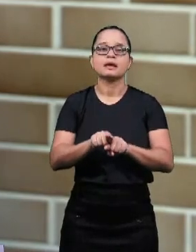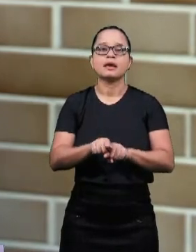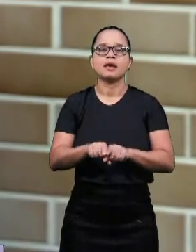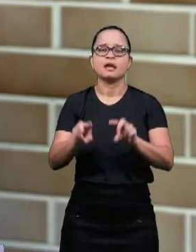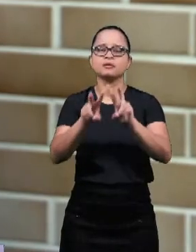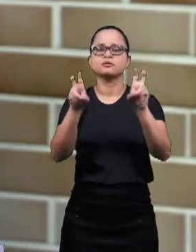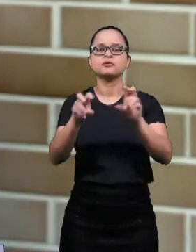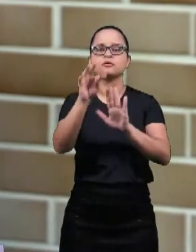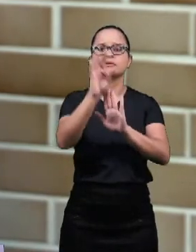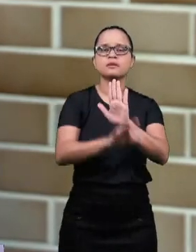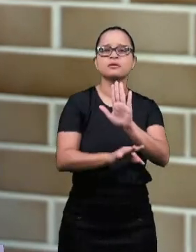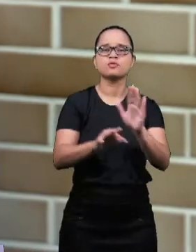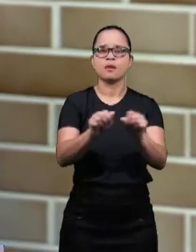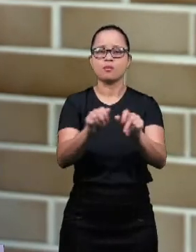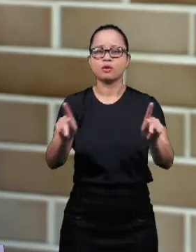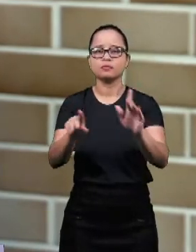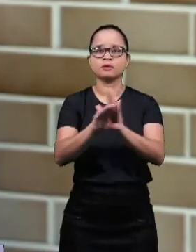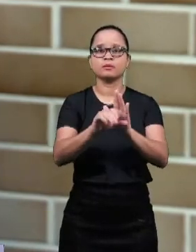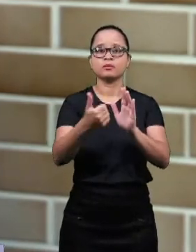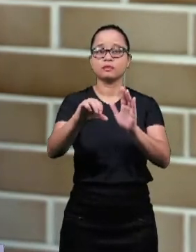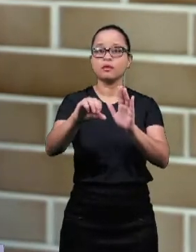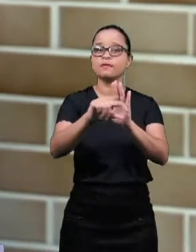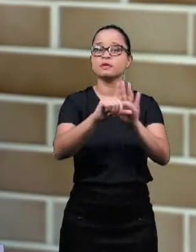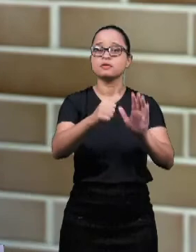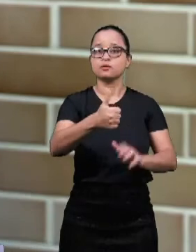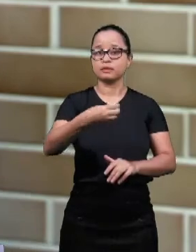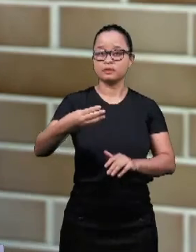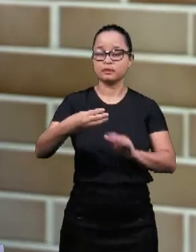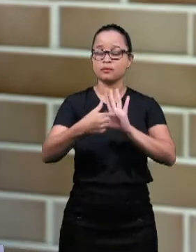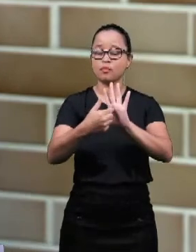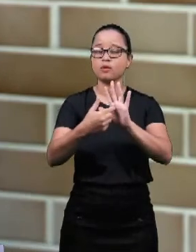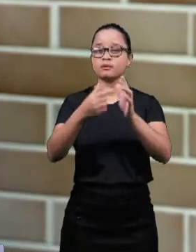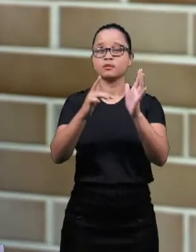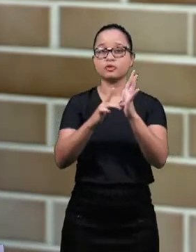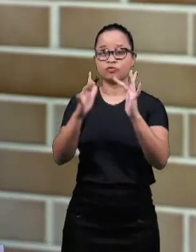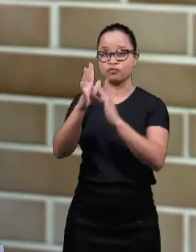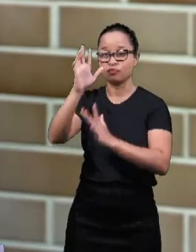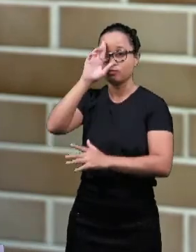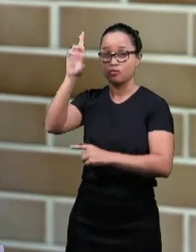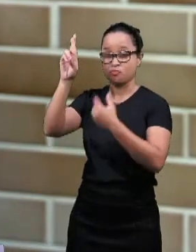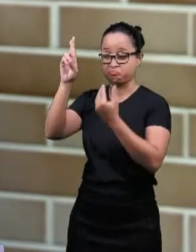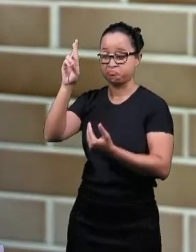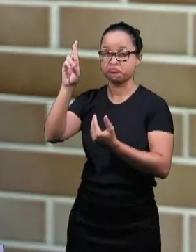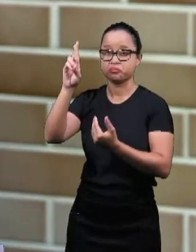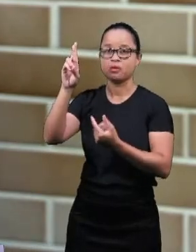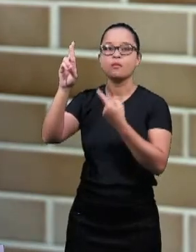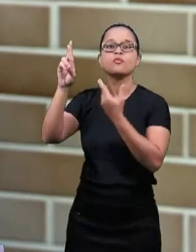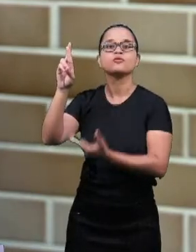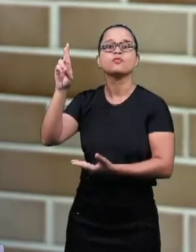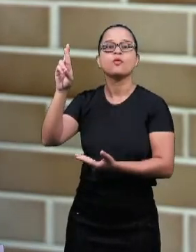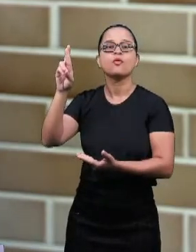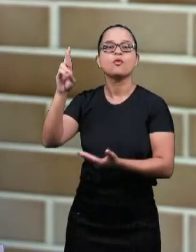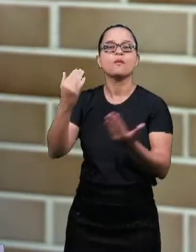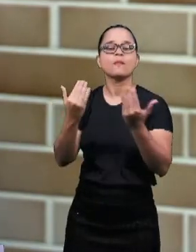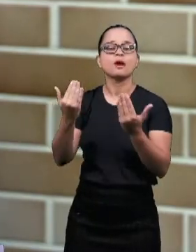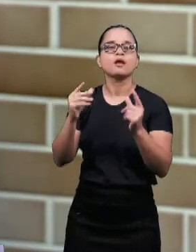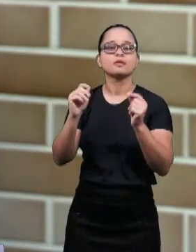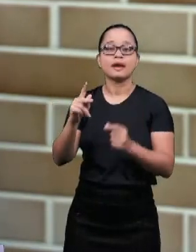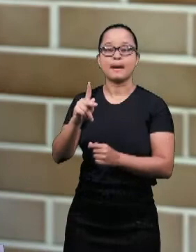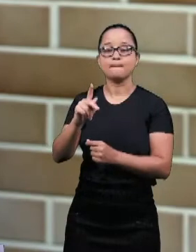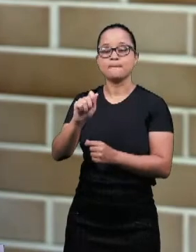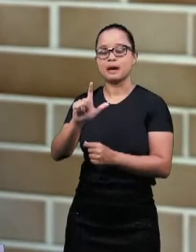capítulo 19, versículo 13, quando fala a respeito do Senhor Jesus como aquele que é a palavra de Deus.